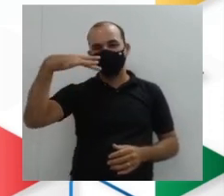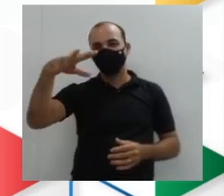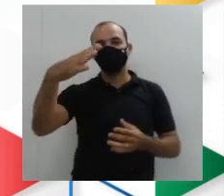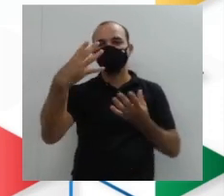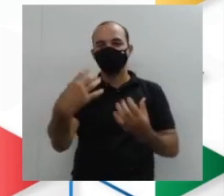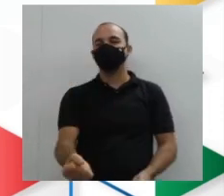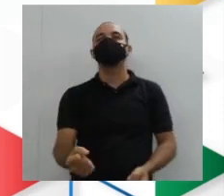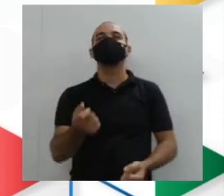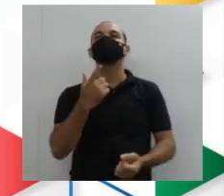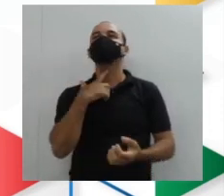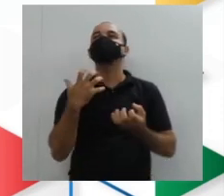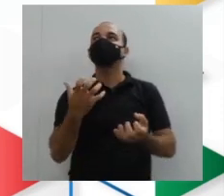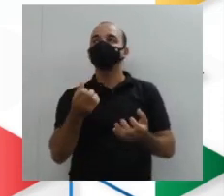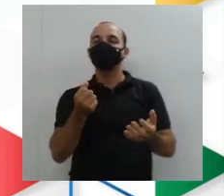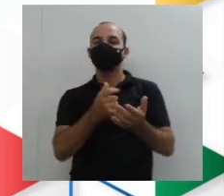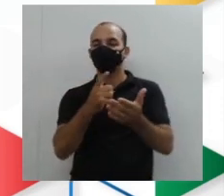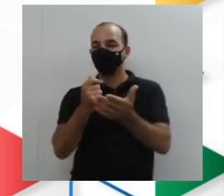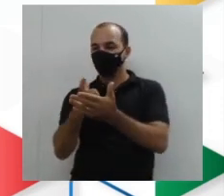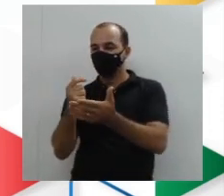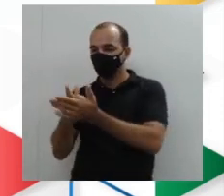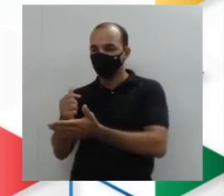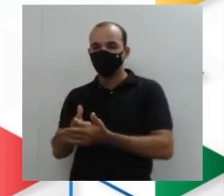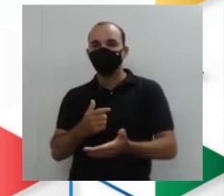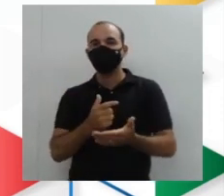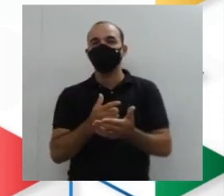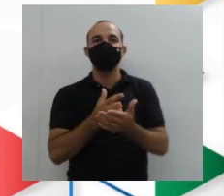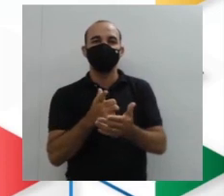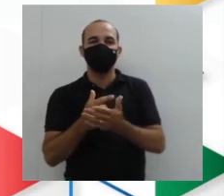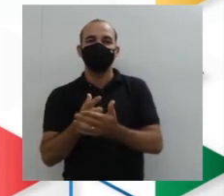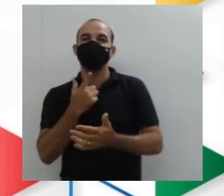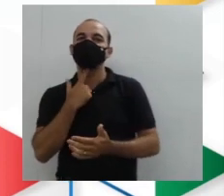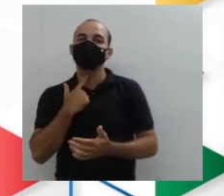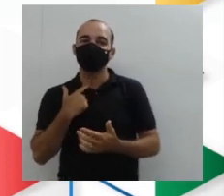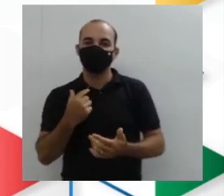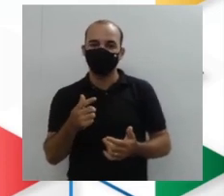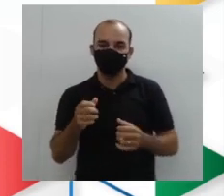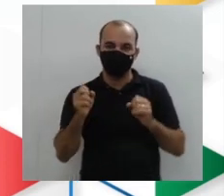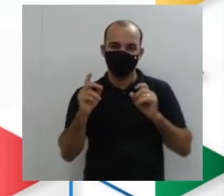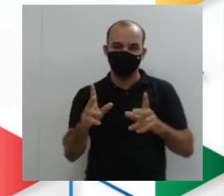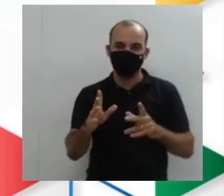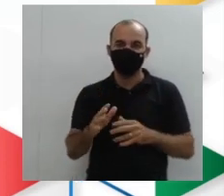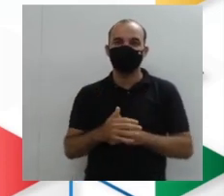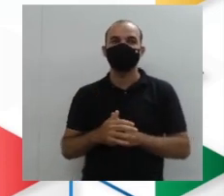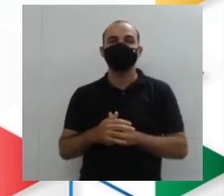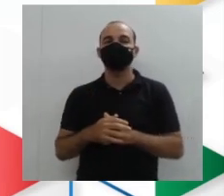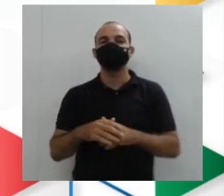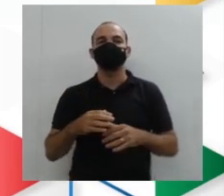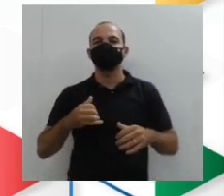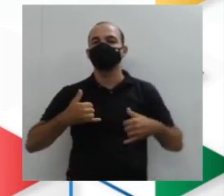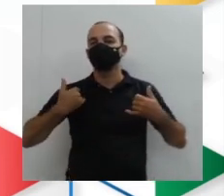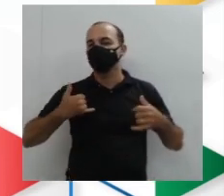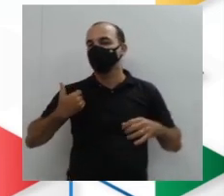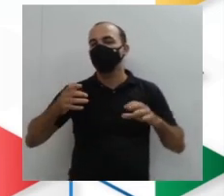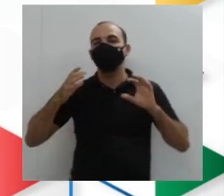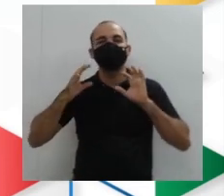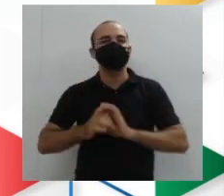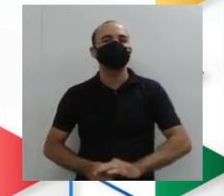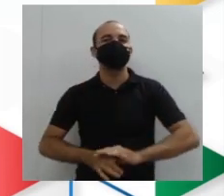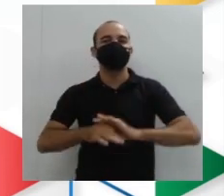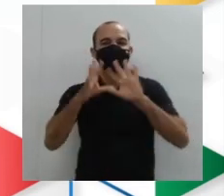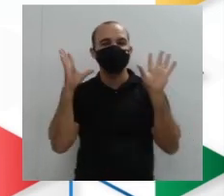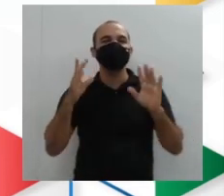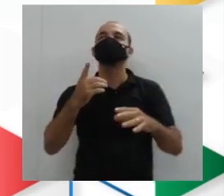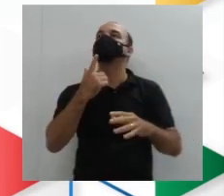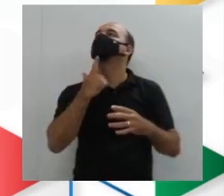seu público-alvo, as pessoas, no caso, certo? De todas as idades, para